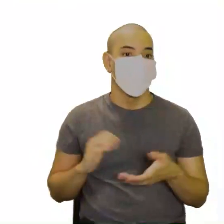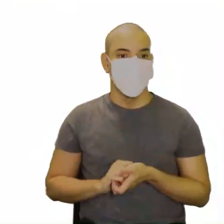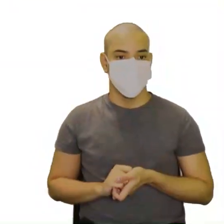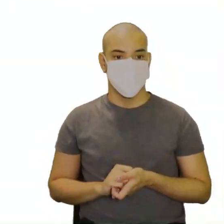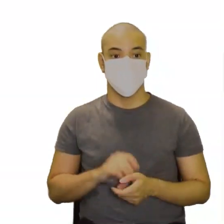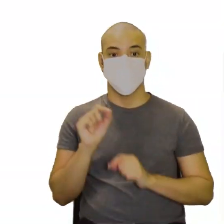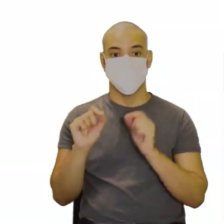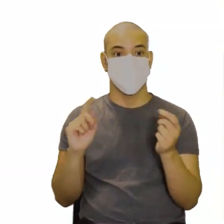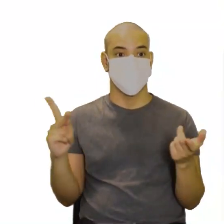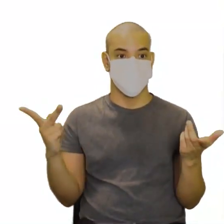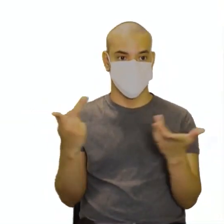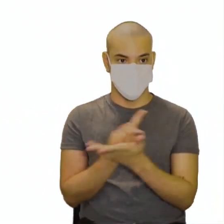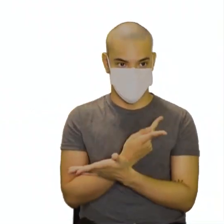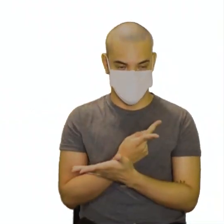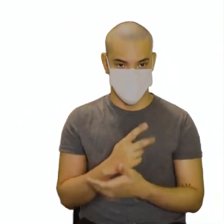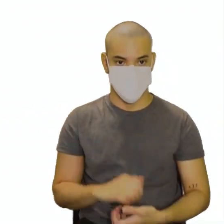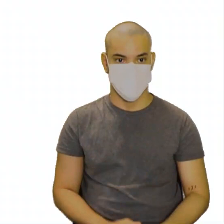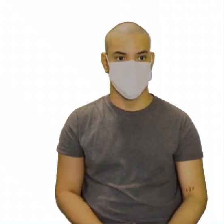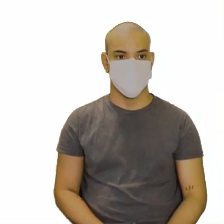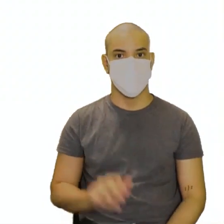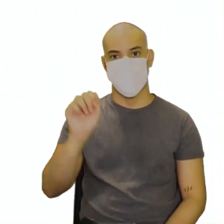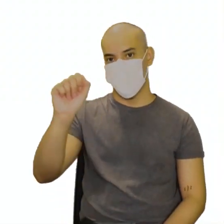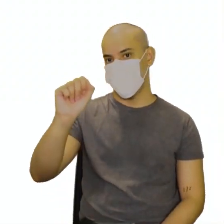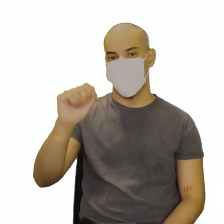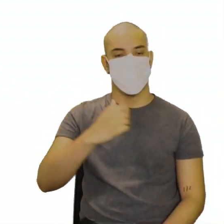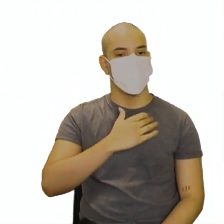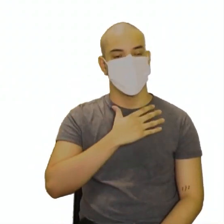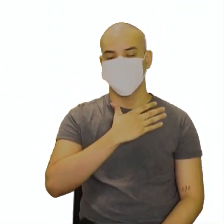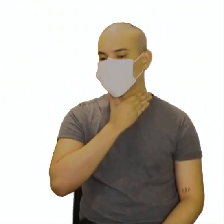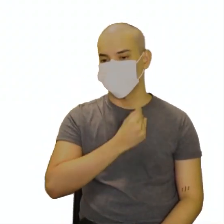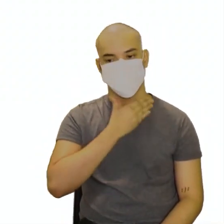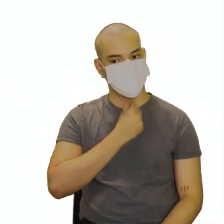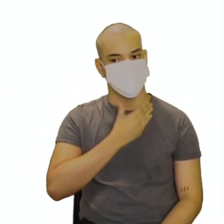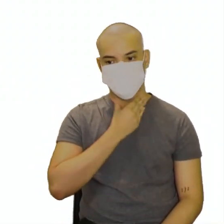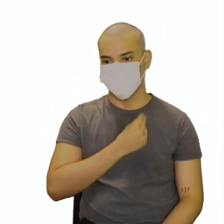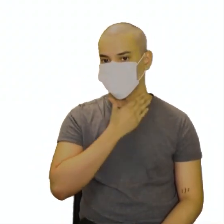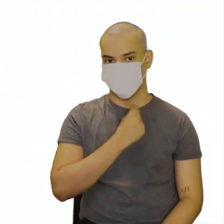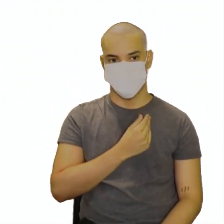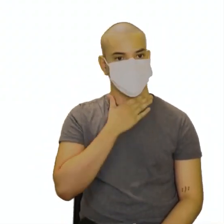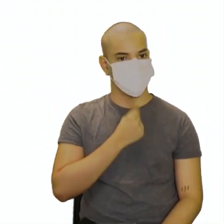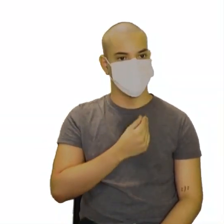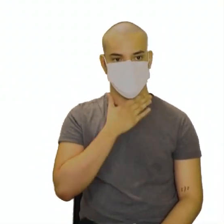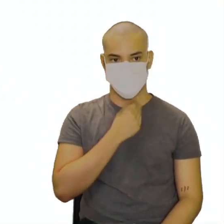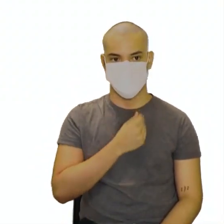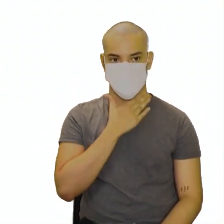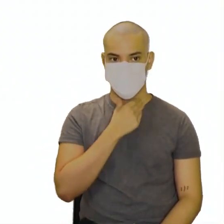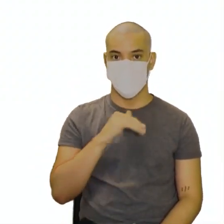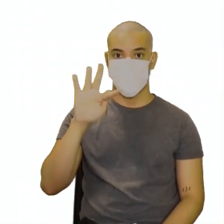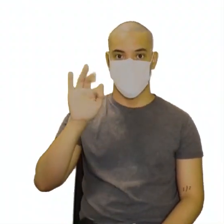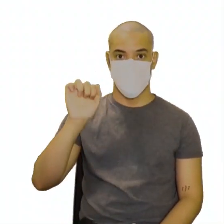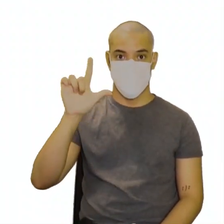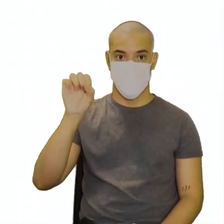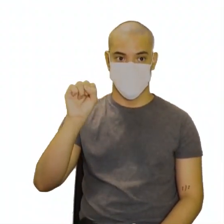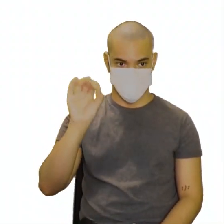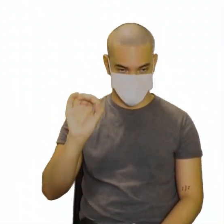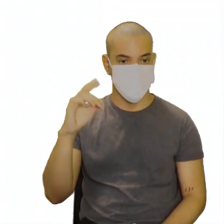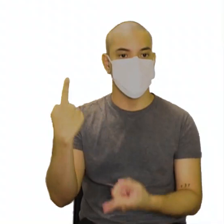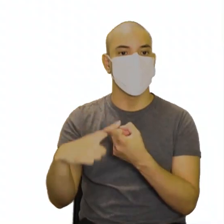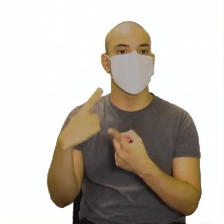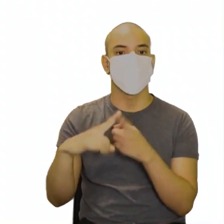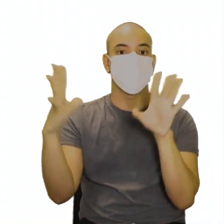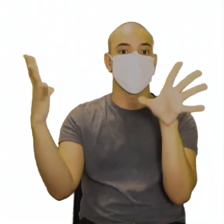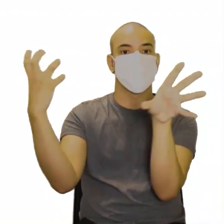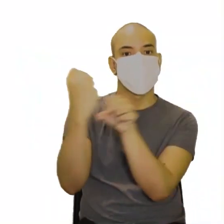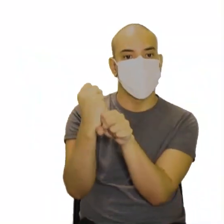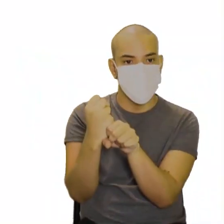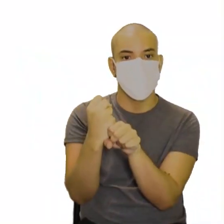vai acontecer, olha só, a letra A é falsa, como eu falei para vocês. Na associação em série, a gente soma a